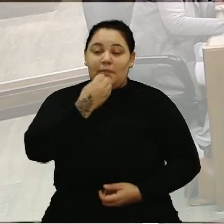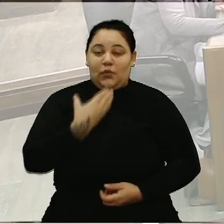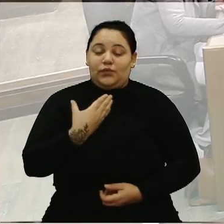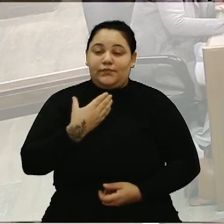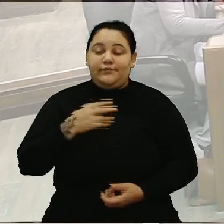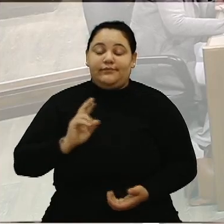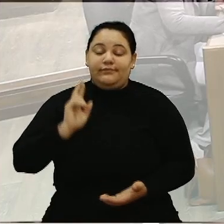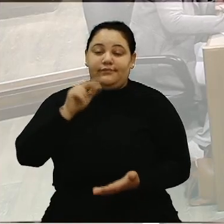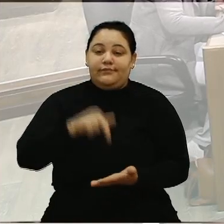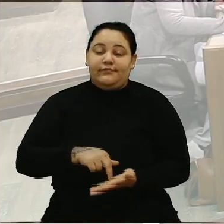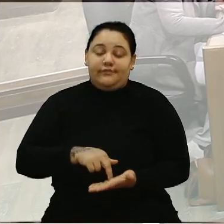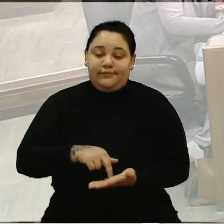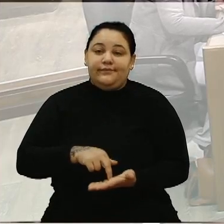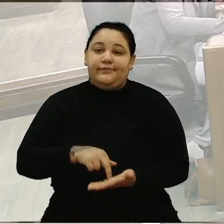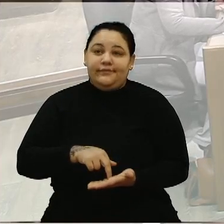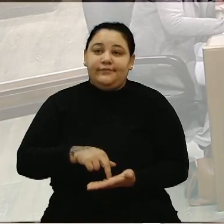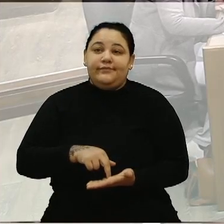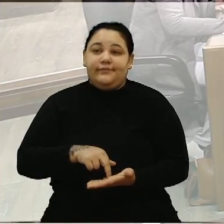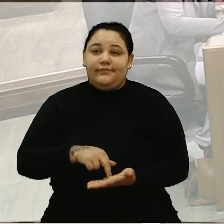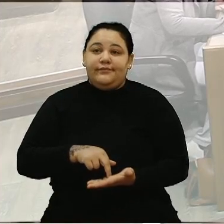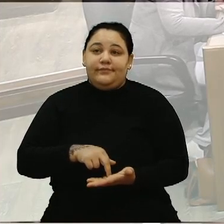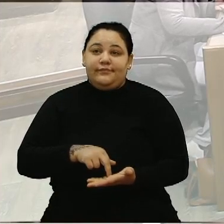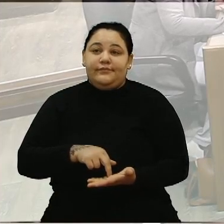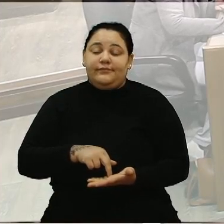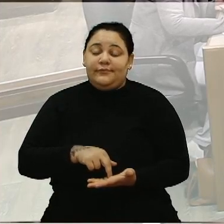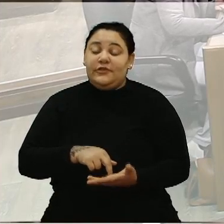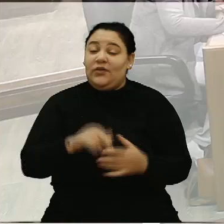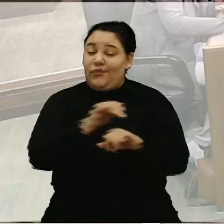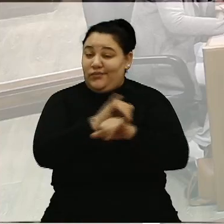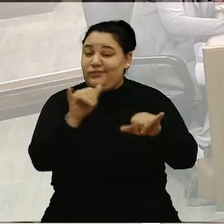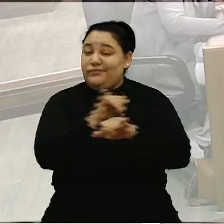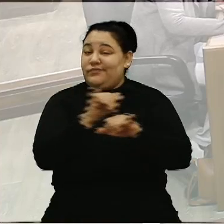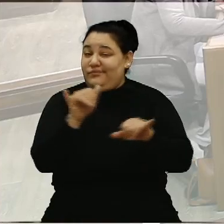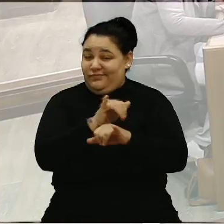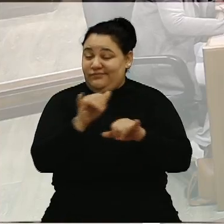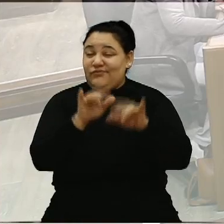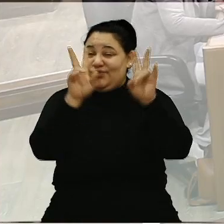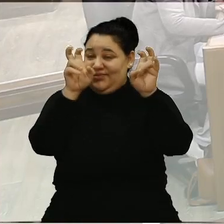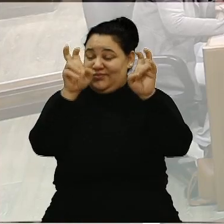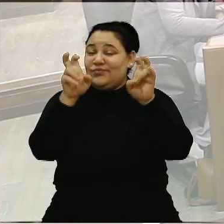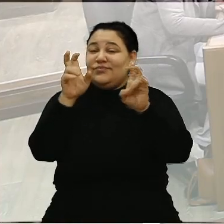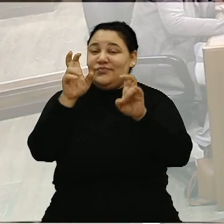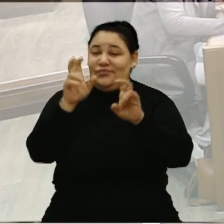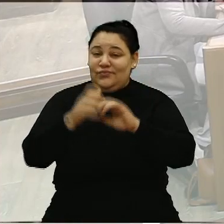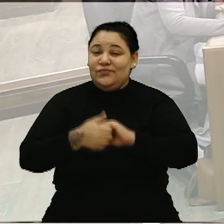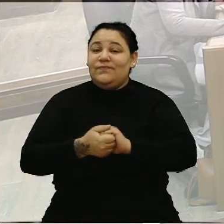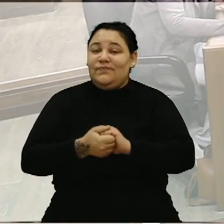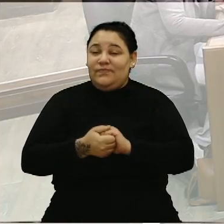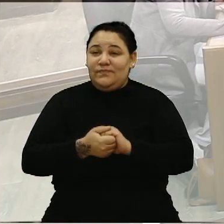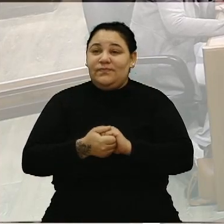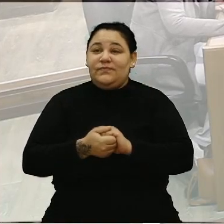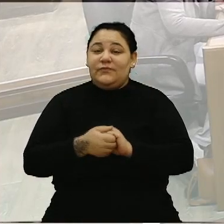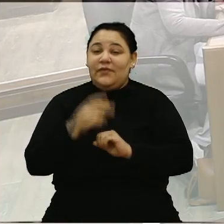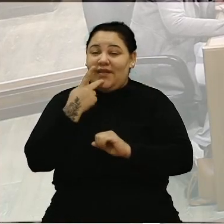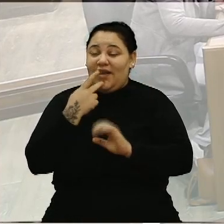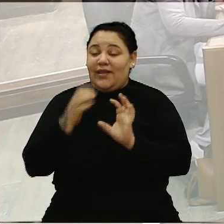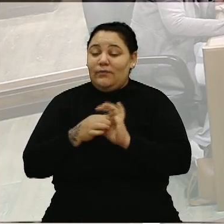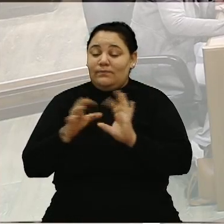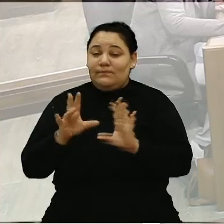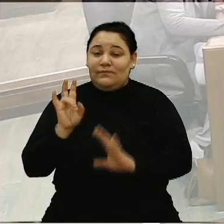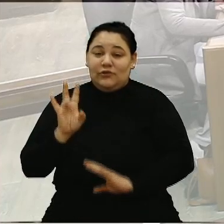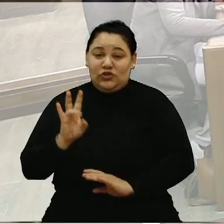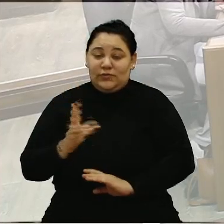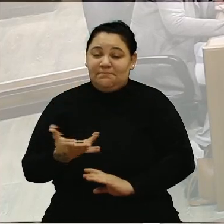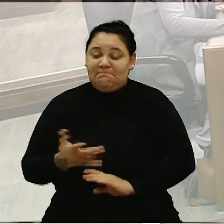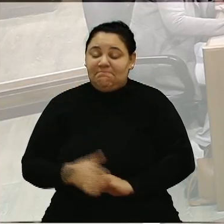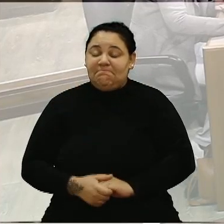realmente é uma questão muito polêmica aqui, a questão da descriminalização das drogas,